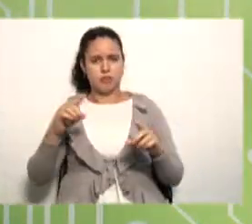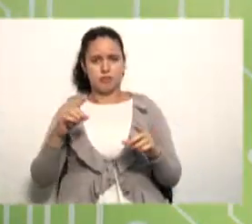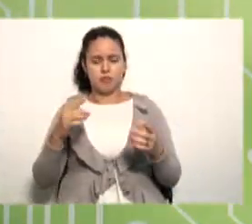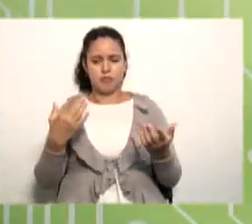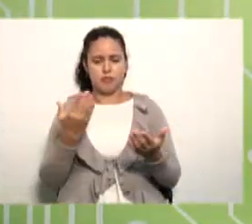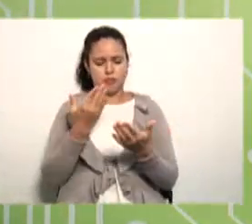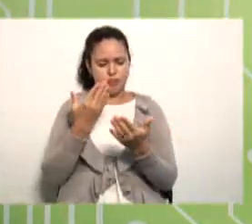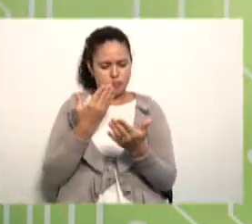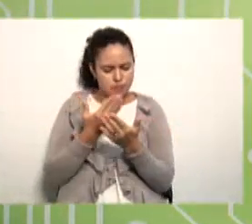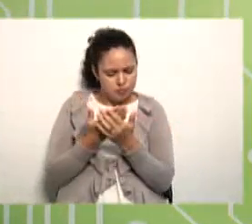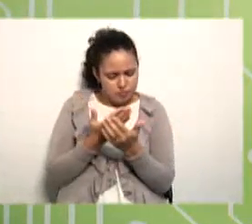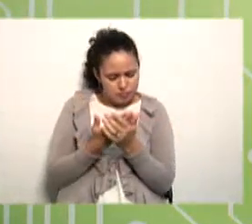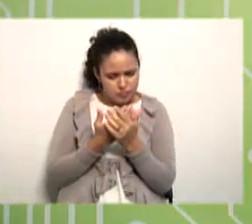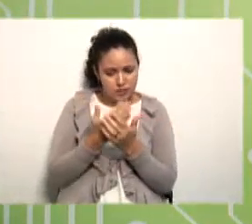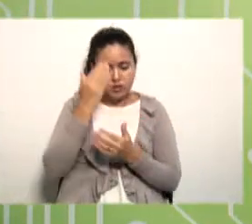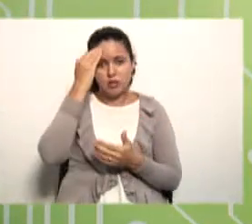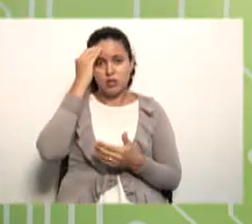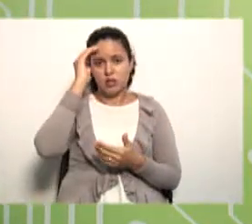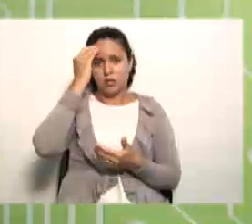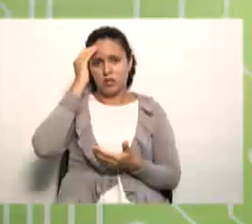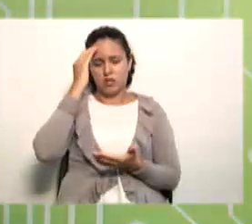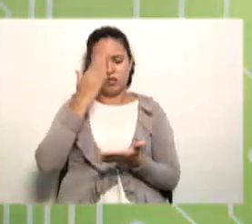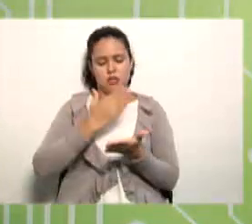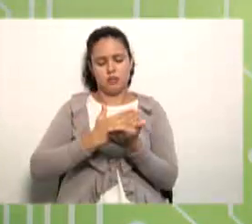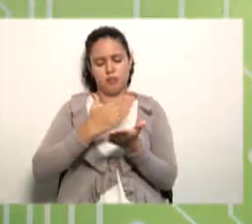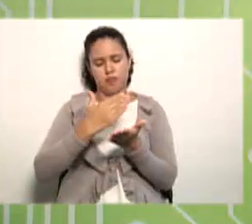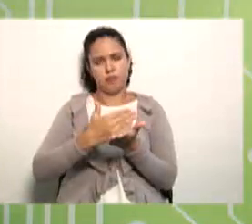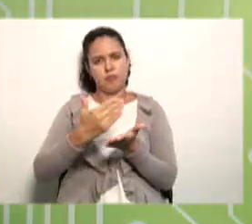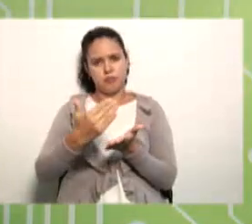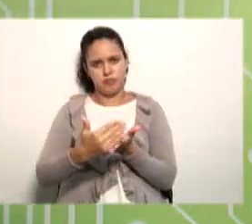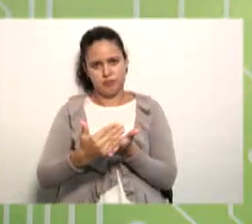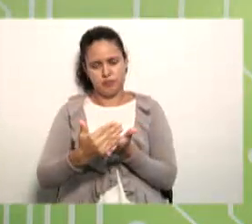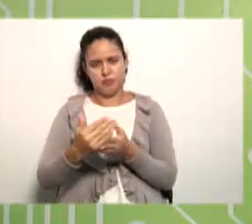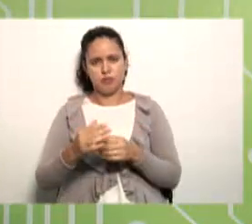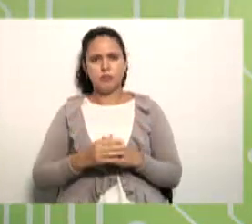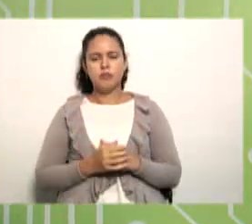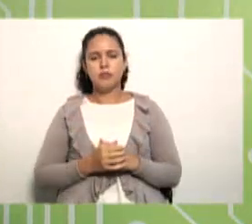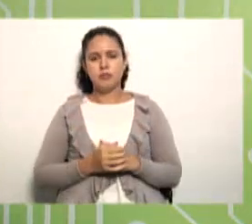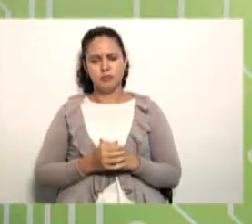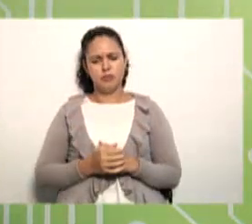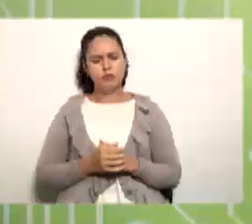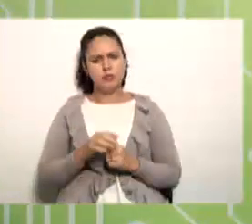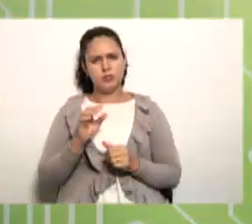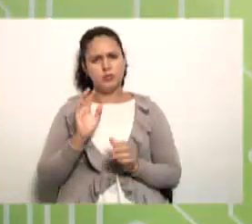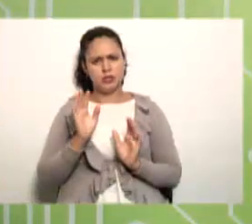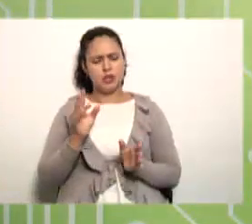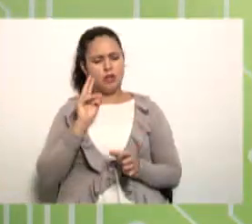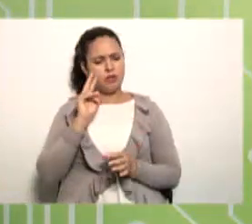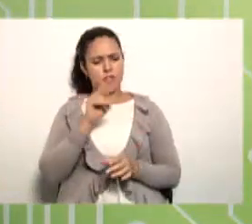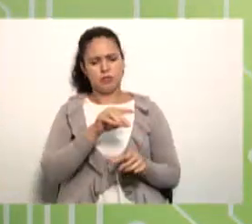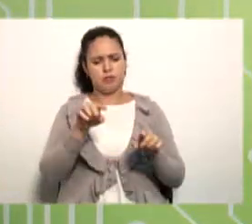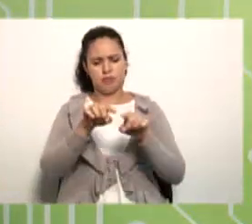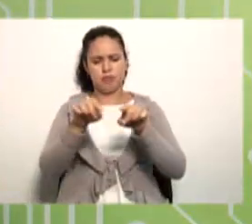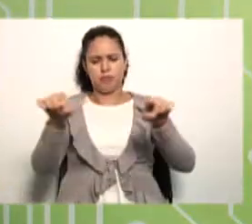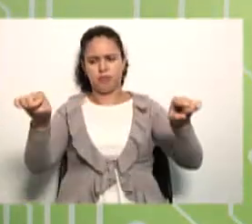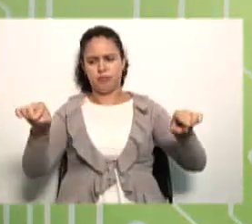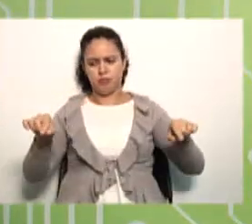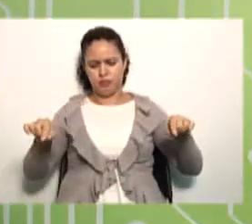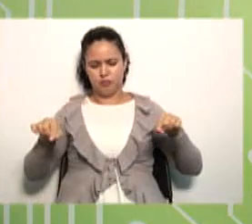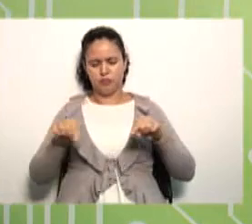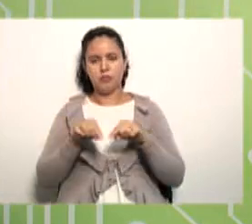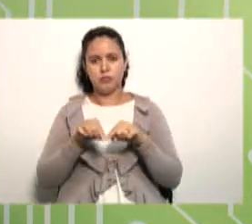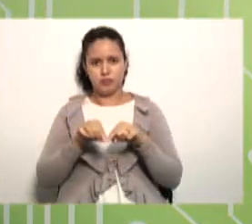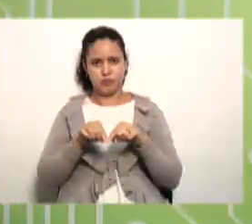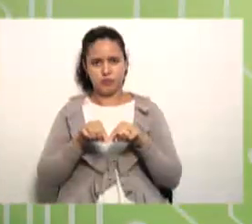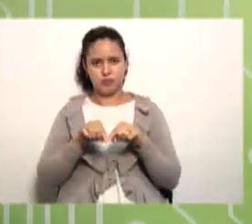gente faz uma simplificação da realidade. Vocês já viram uma maquete? Uma maquete, ela tenta representar essa